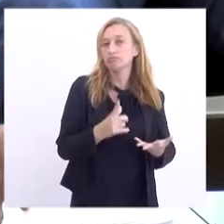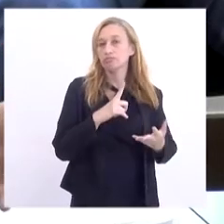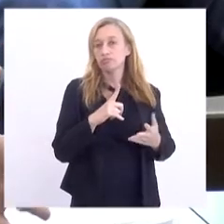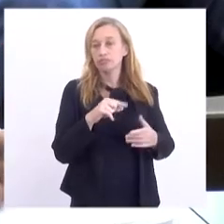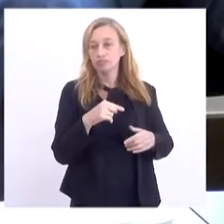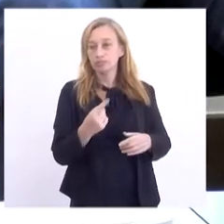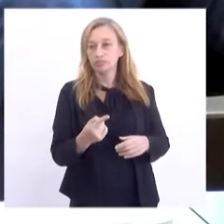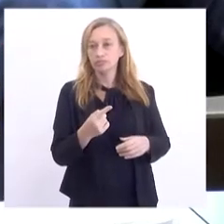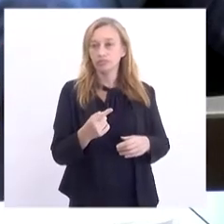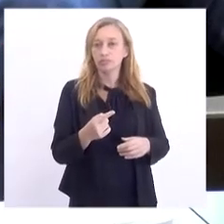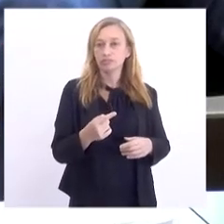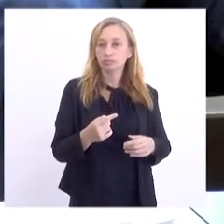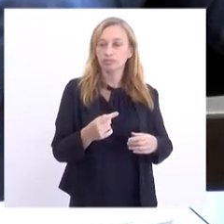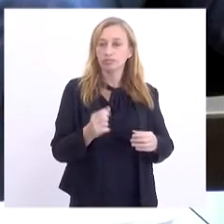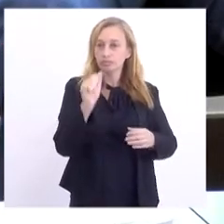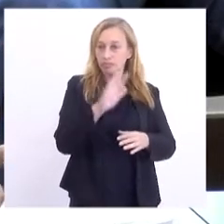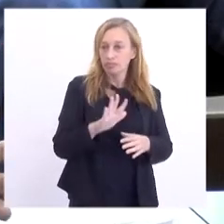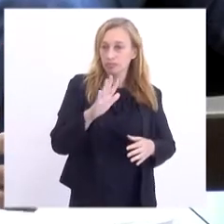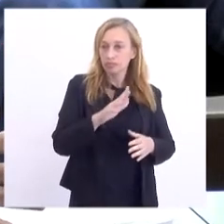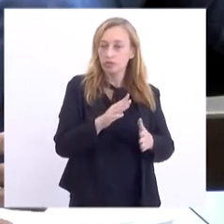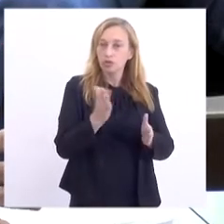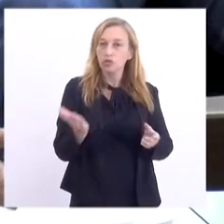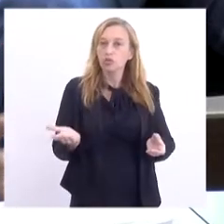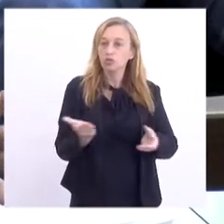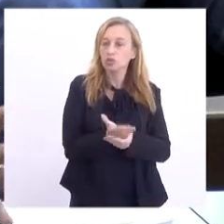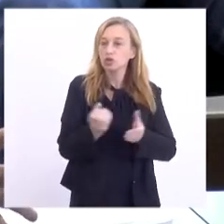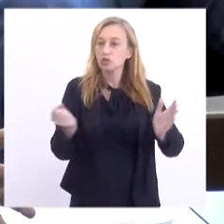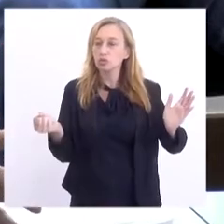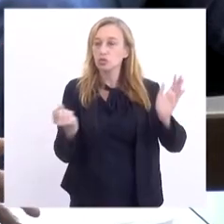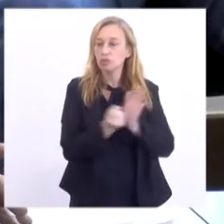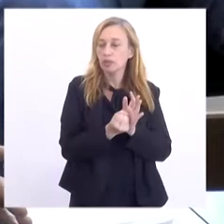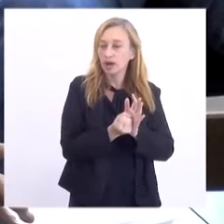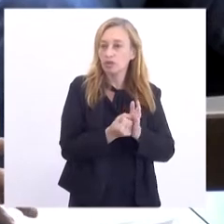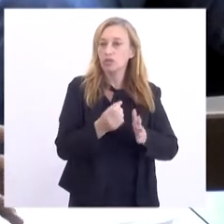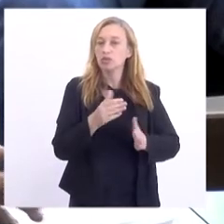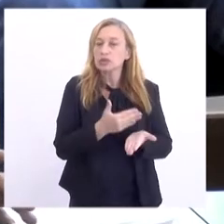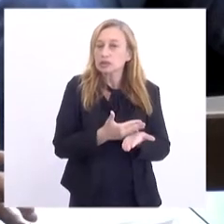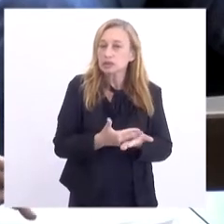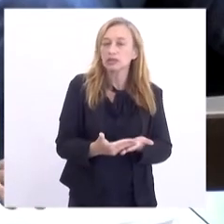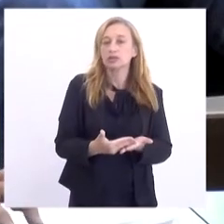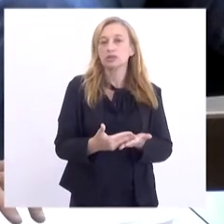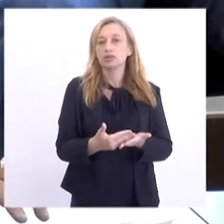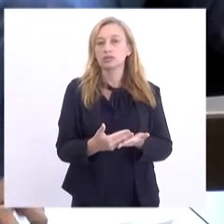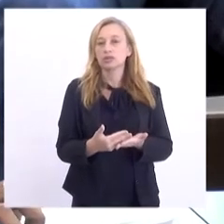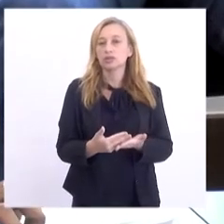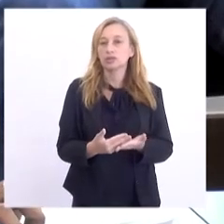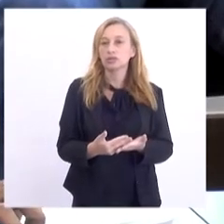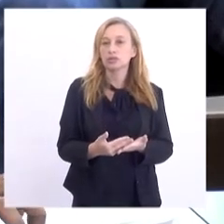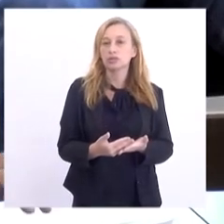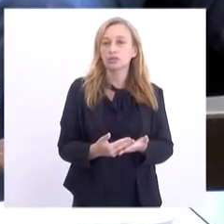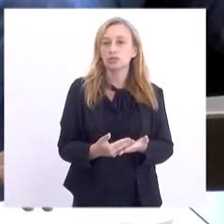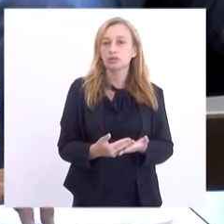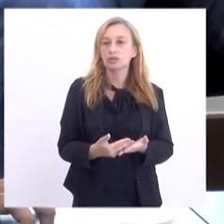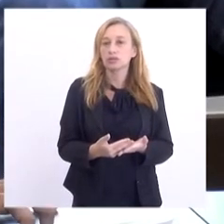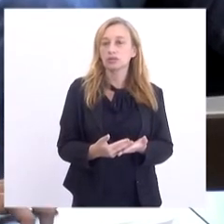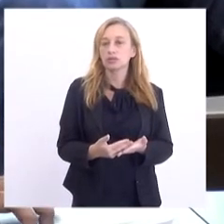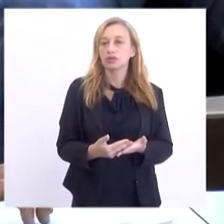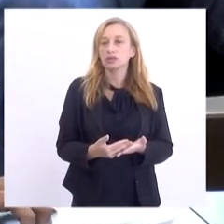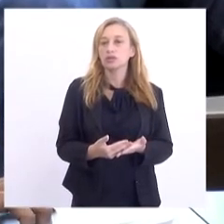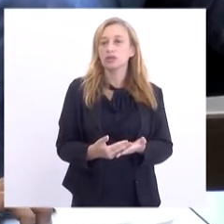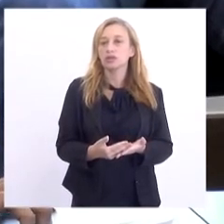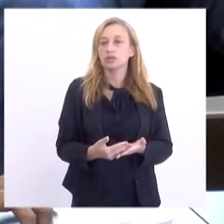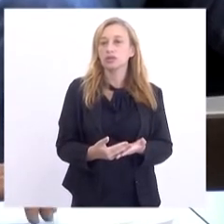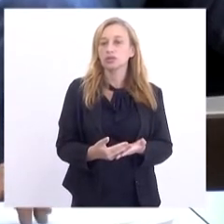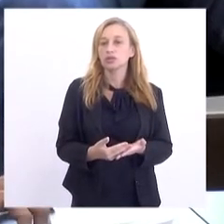absoluta né de que os processos do pacto em princípio em princípio eles gozam da presunção